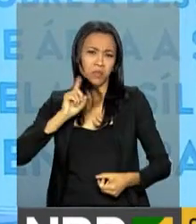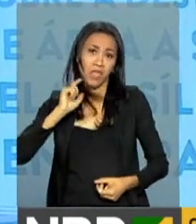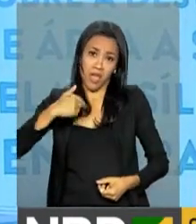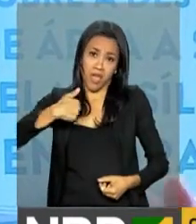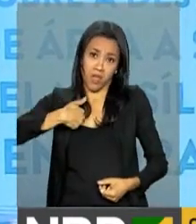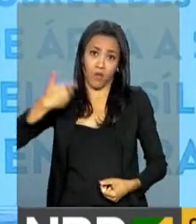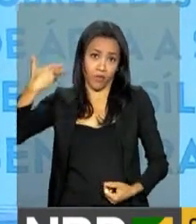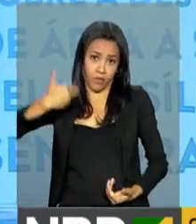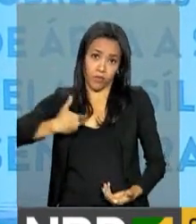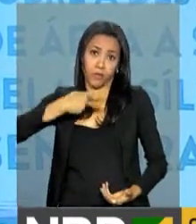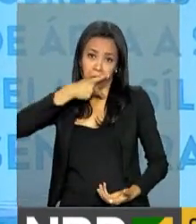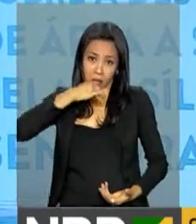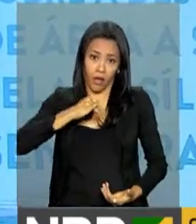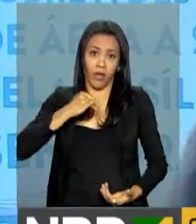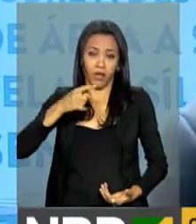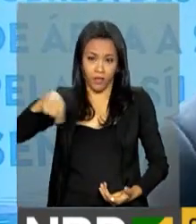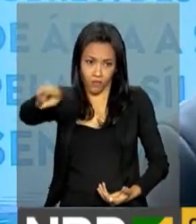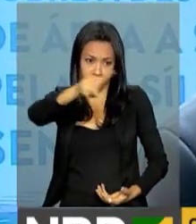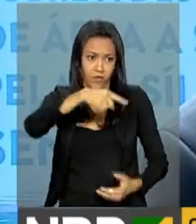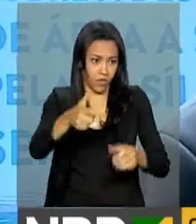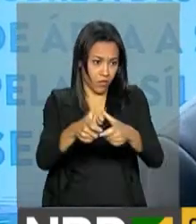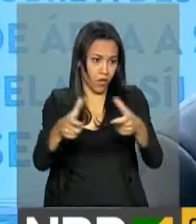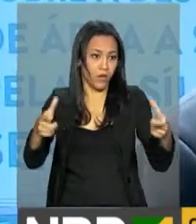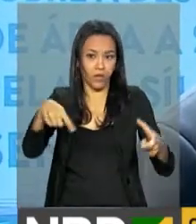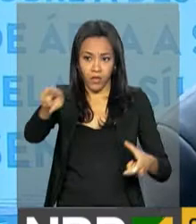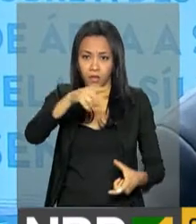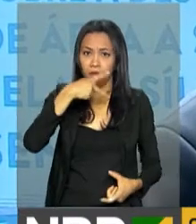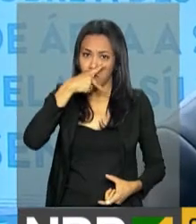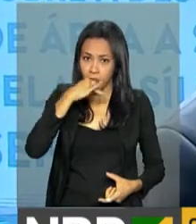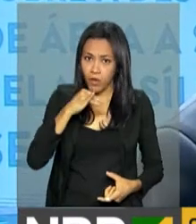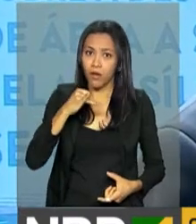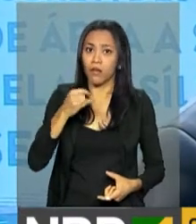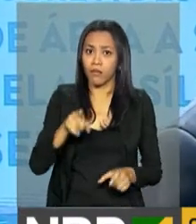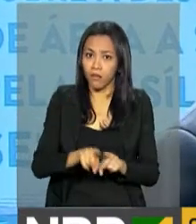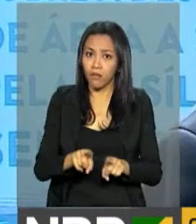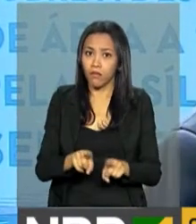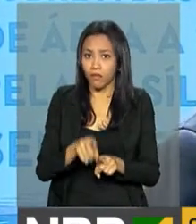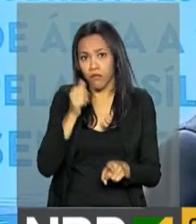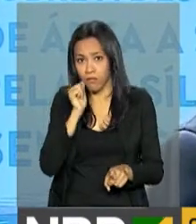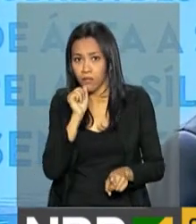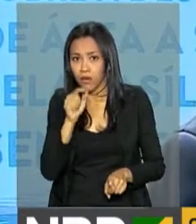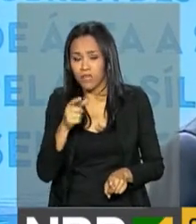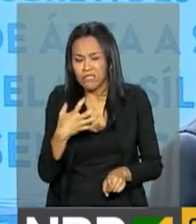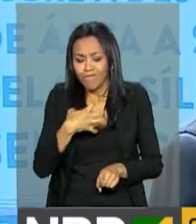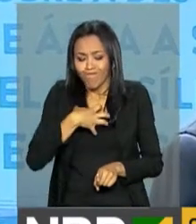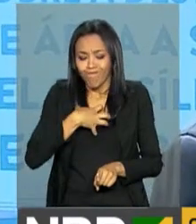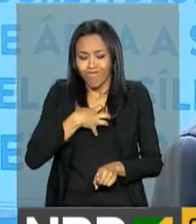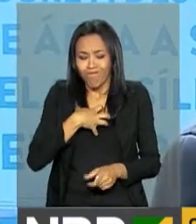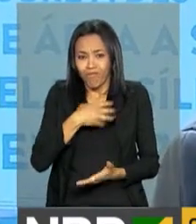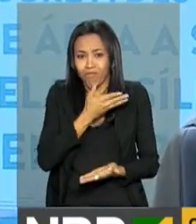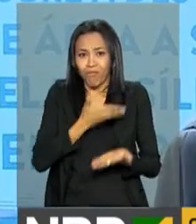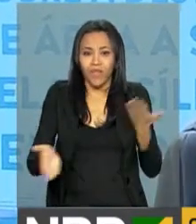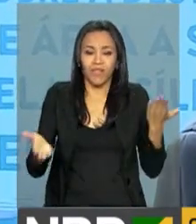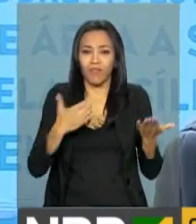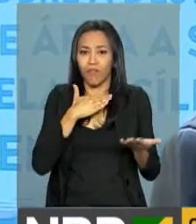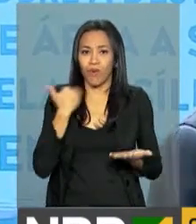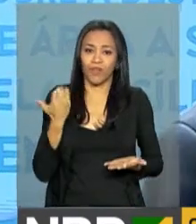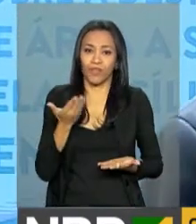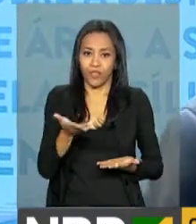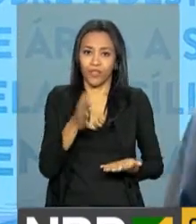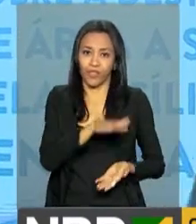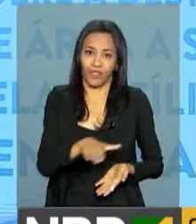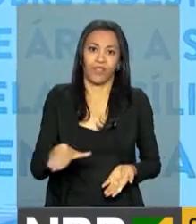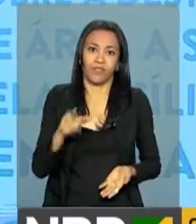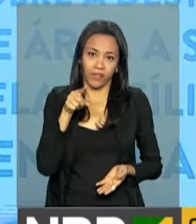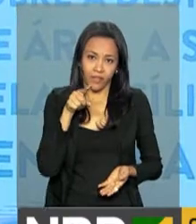é naturalmente muito dos senhores e das senhoras também o samba deve seu défice uma perda dolorosa queria em primeiro lugar expressar a minha